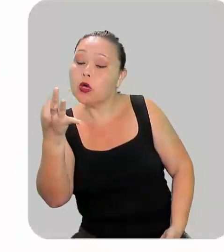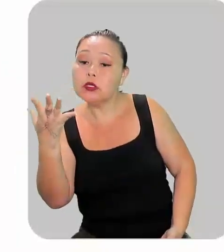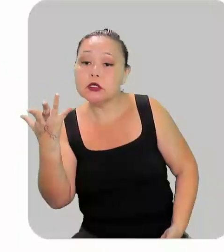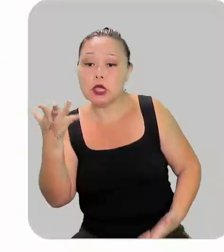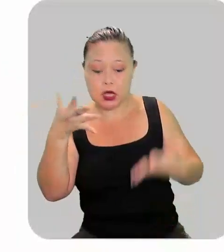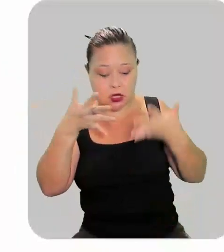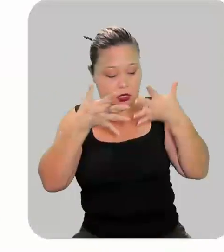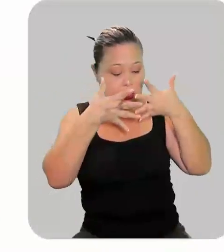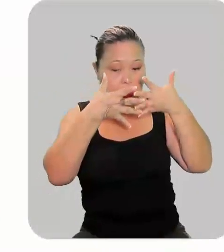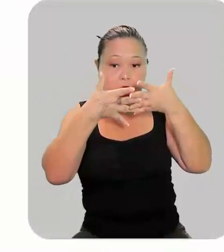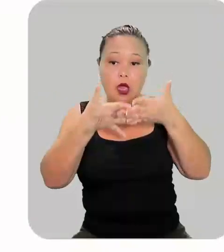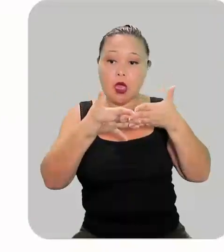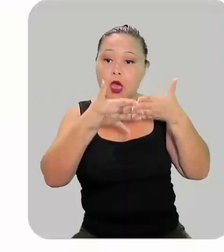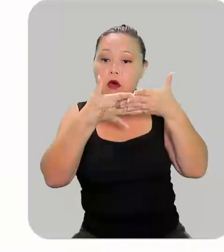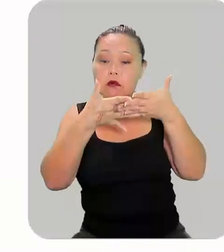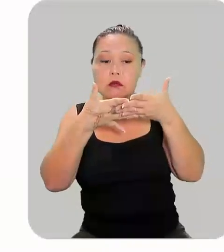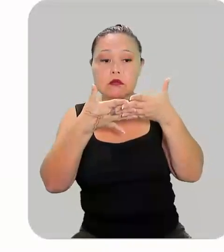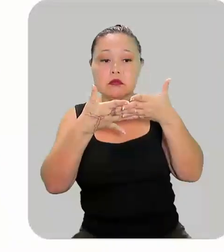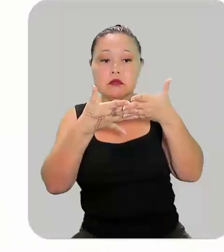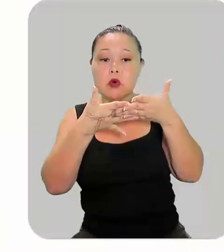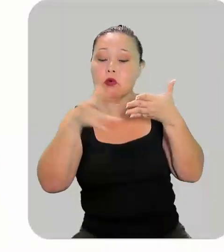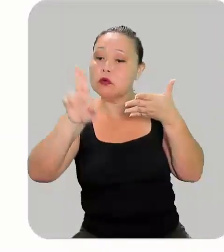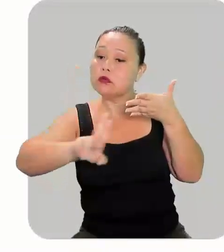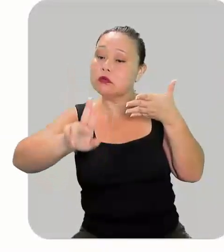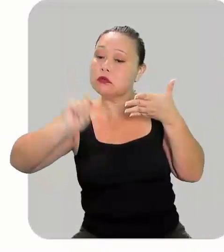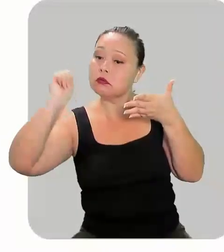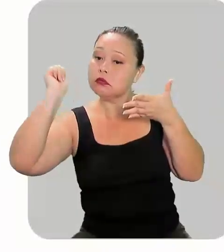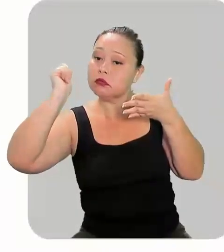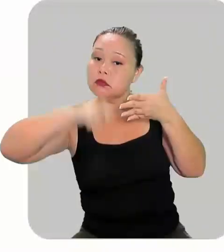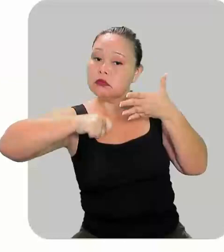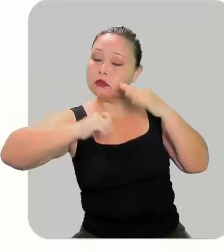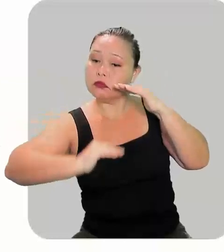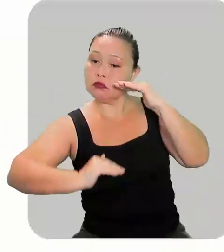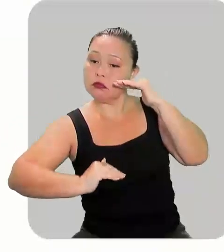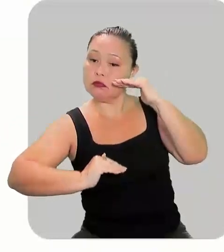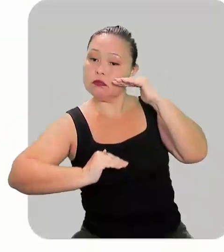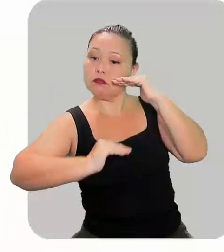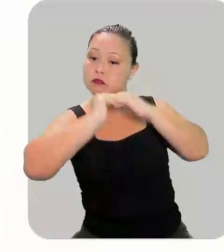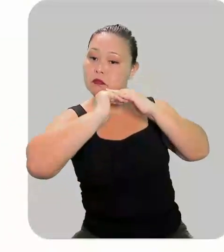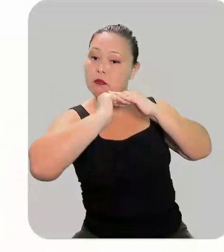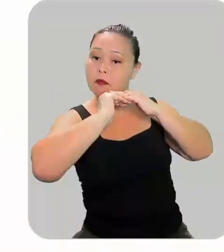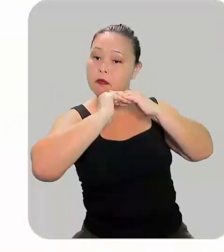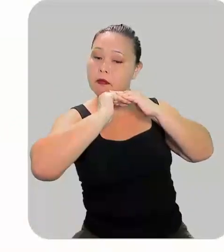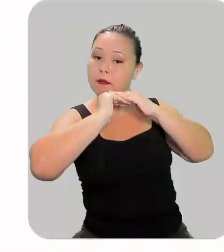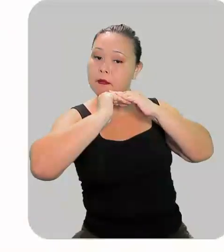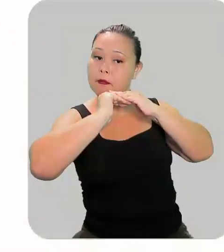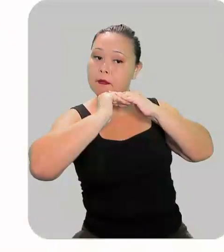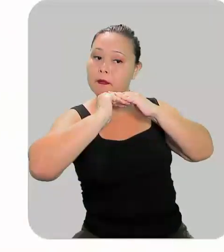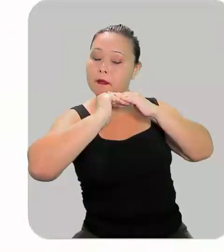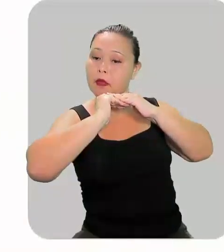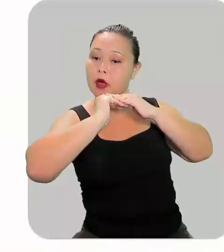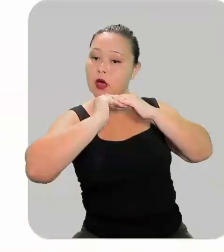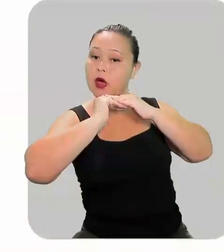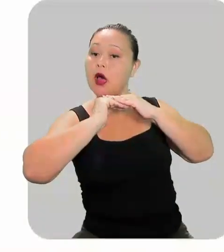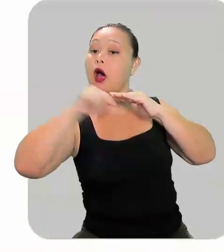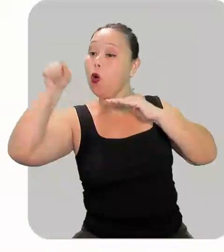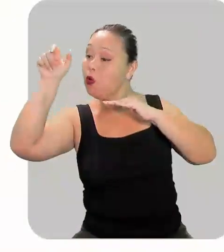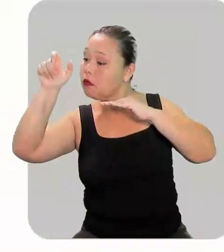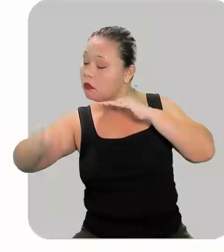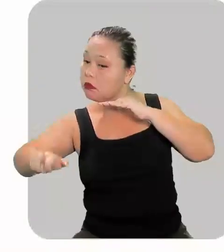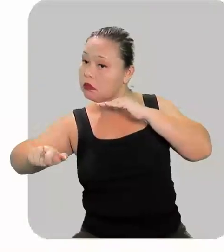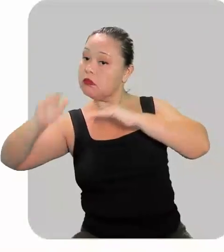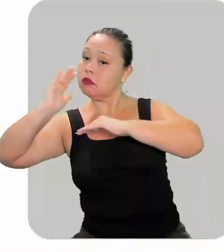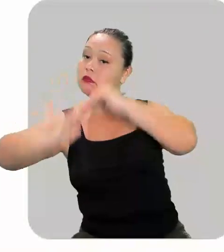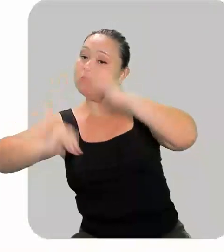menor quantidade de caminhões utilizando suas capacidades máximas que